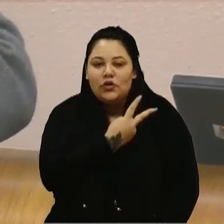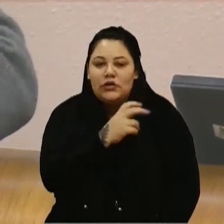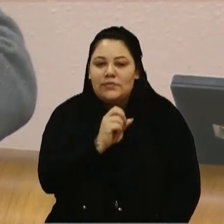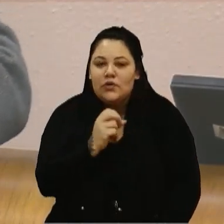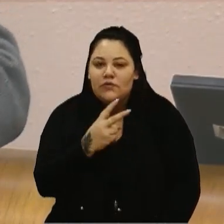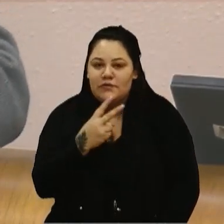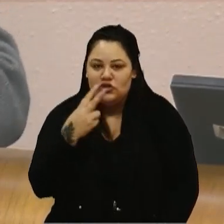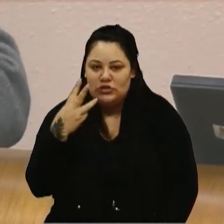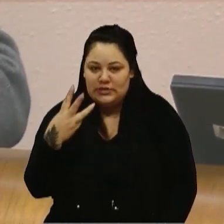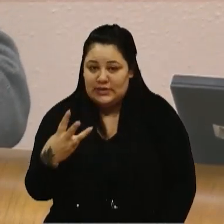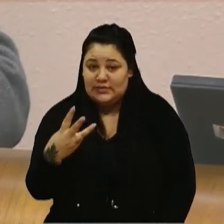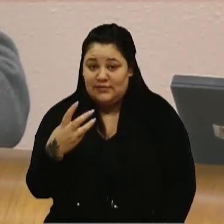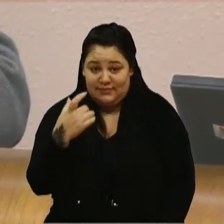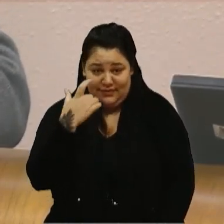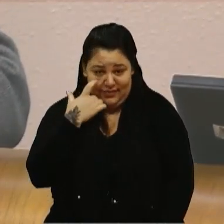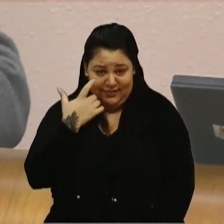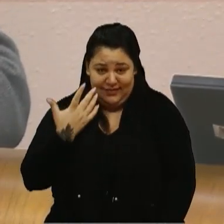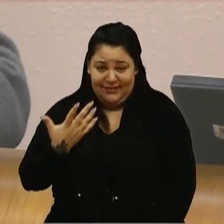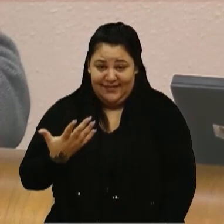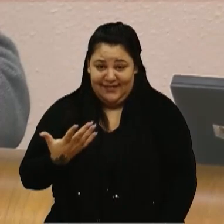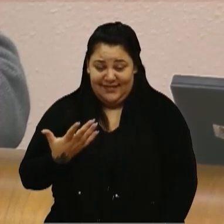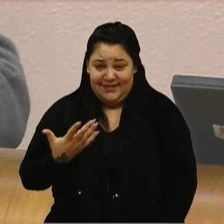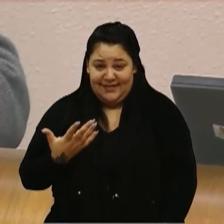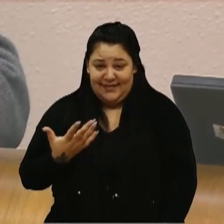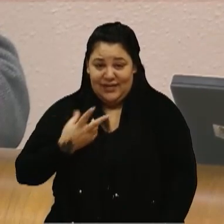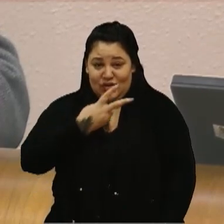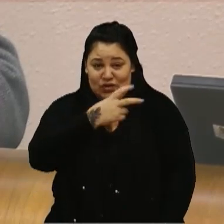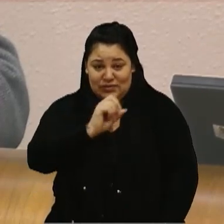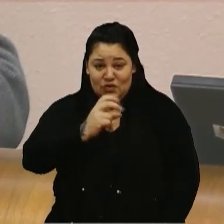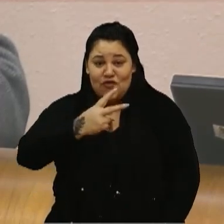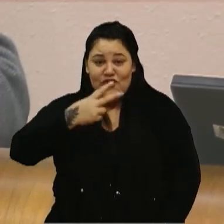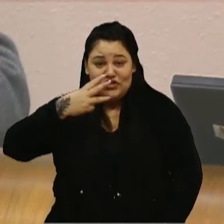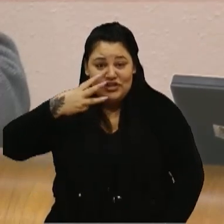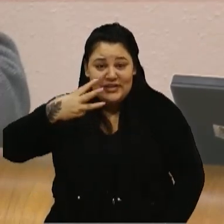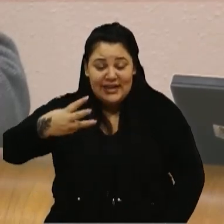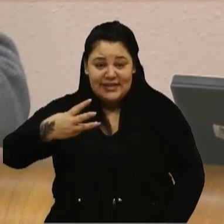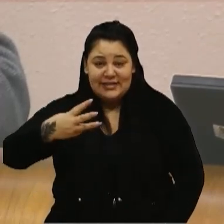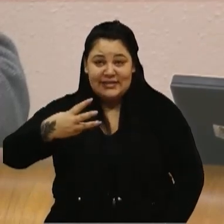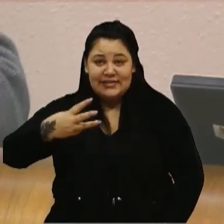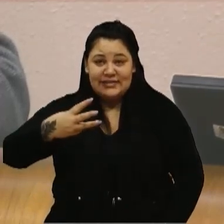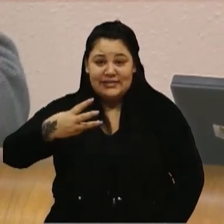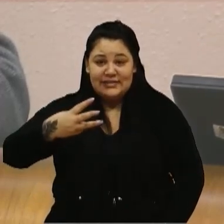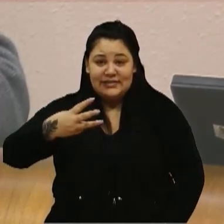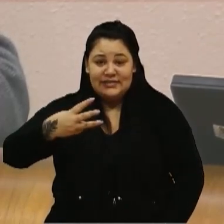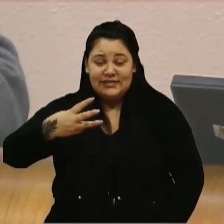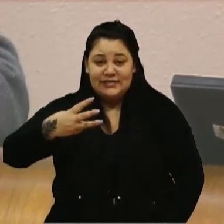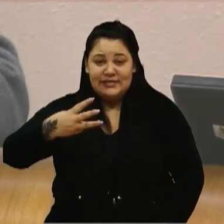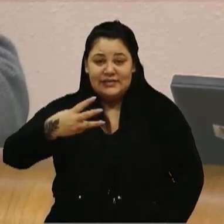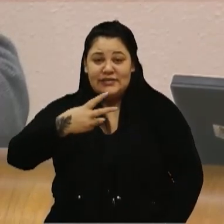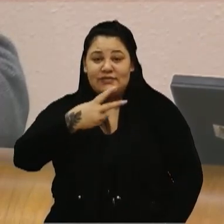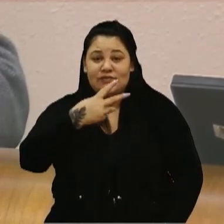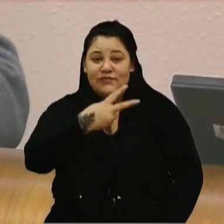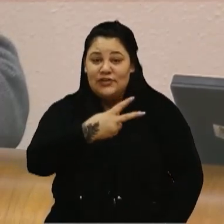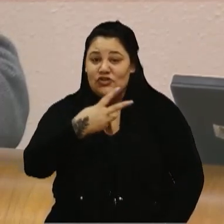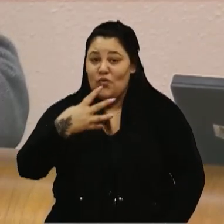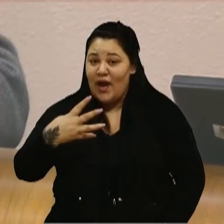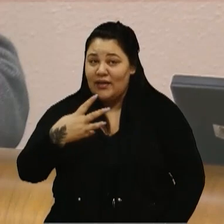2023. Vejam bem, gente. 23, 24,